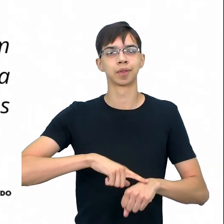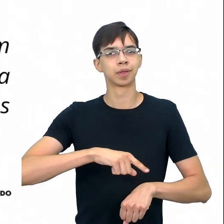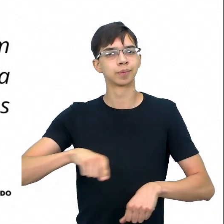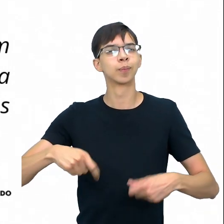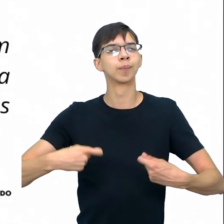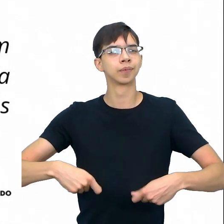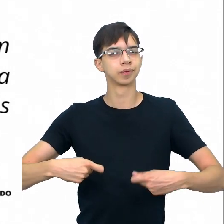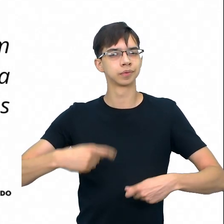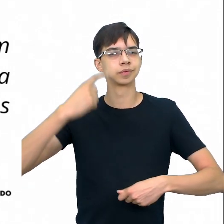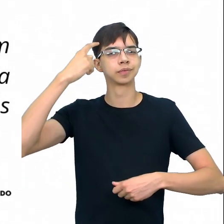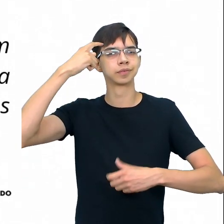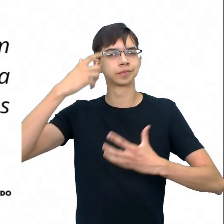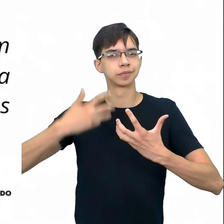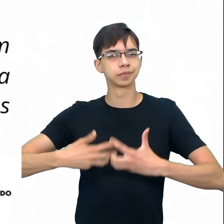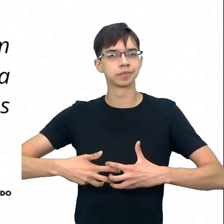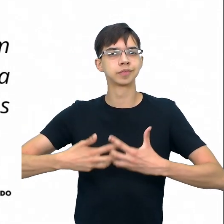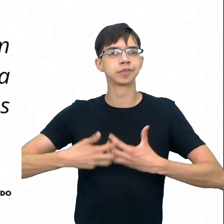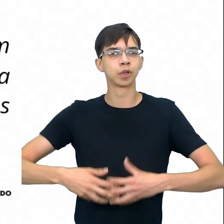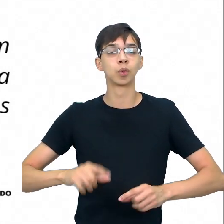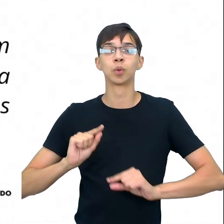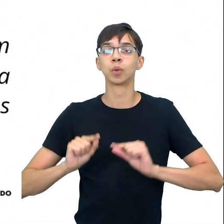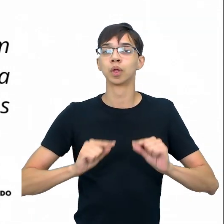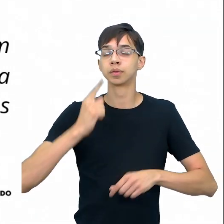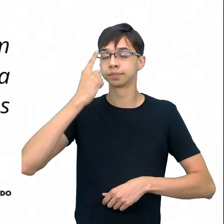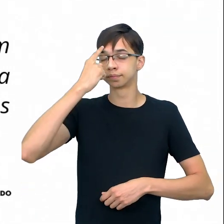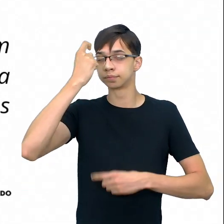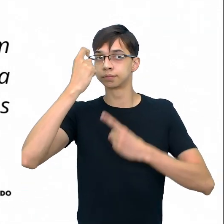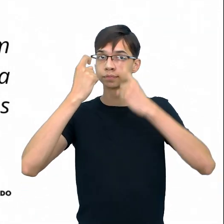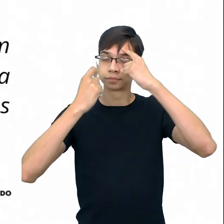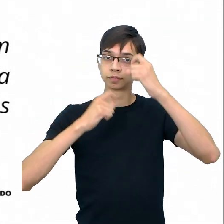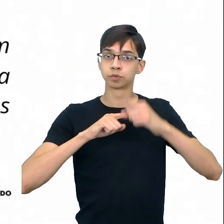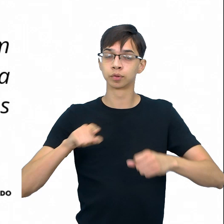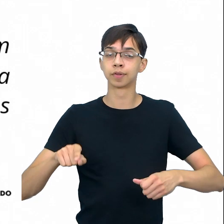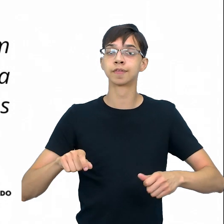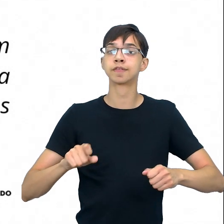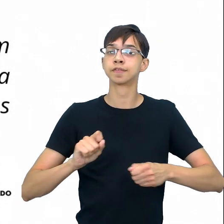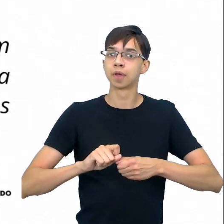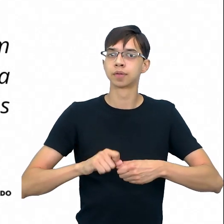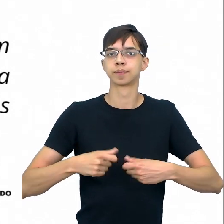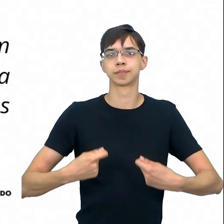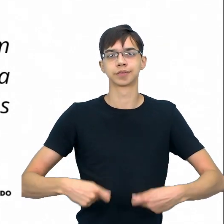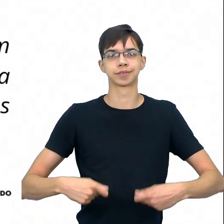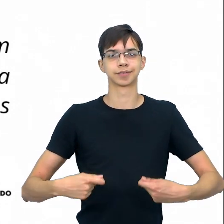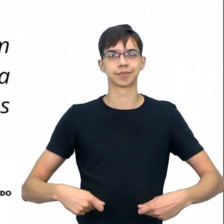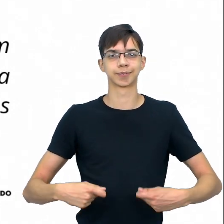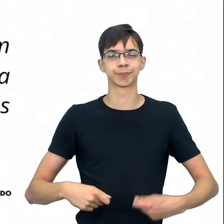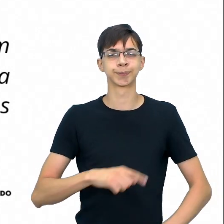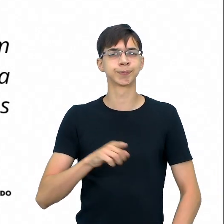está desenvolvendo de ideias. Então, façam essa ação. E não se esqueçam